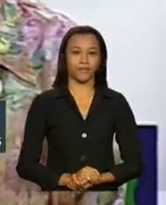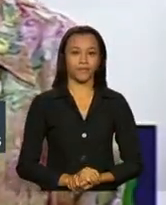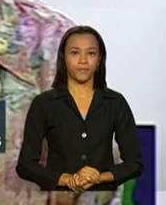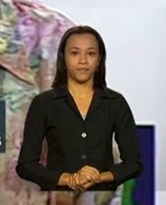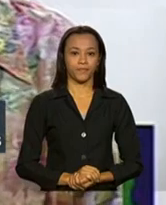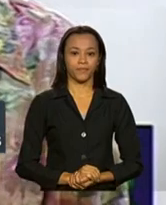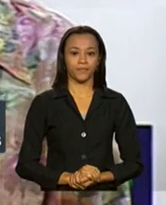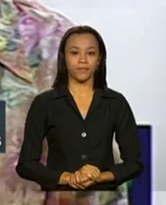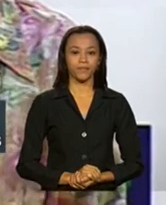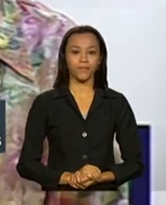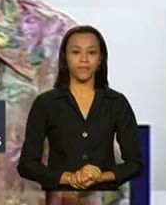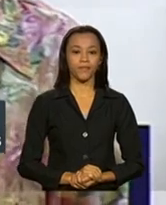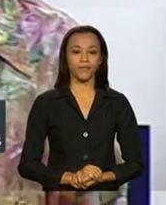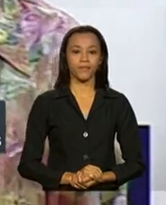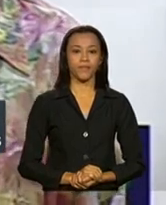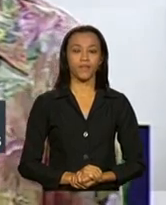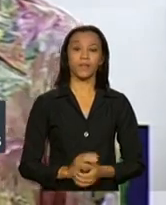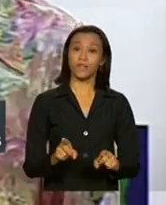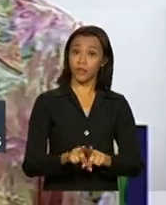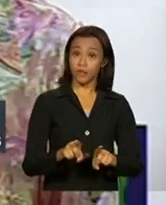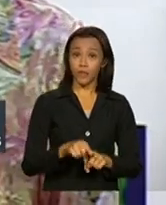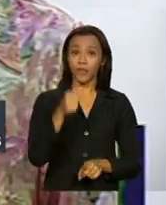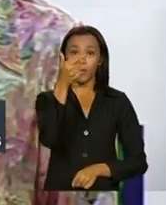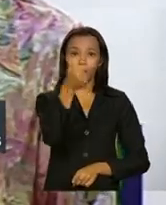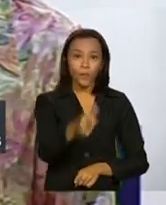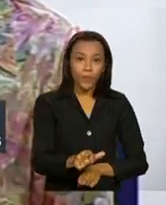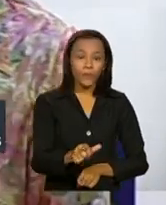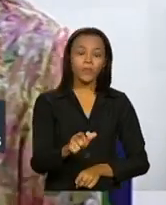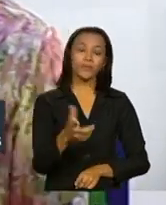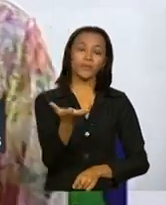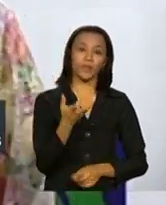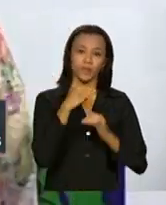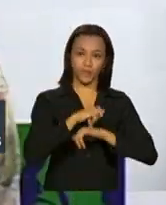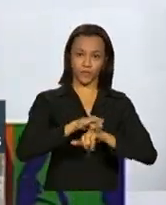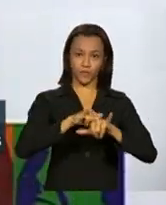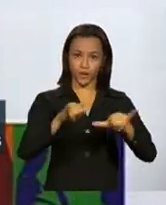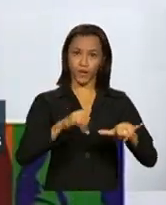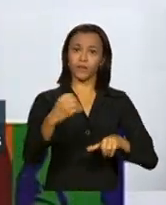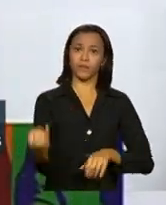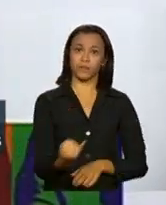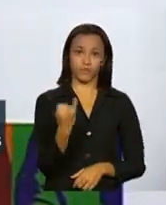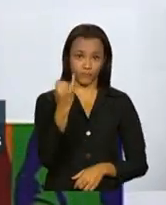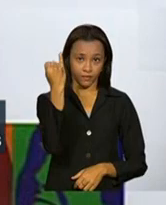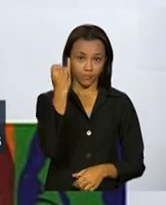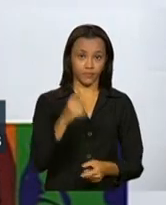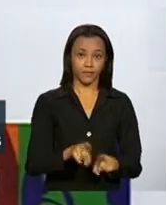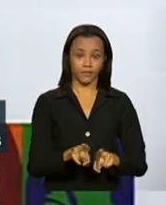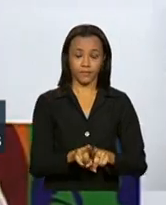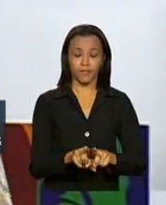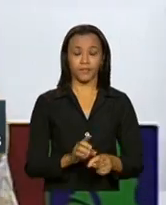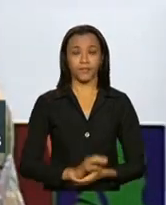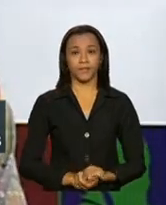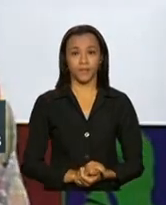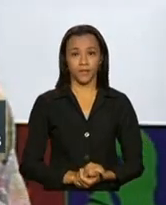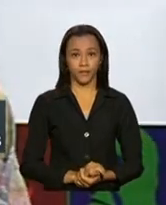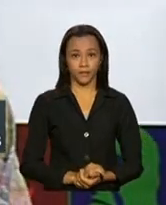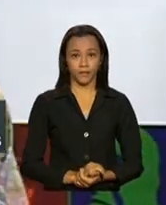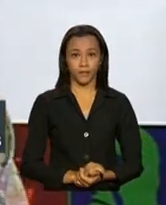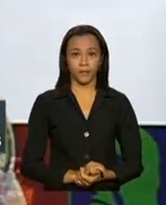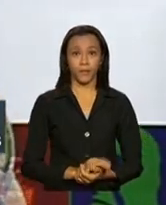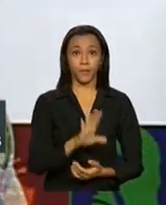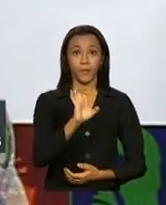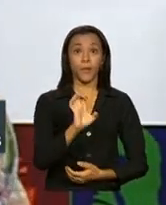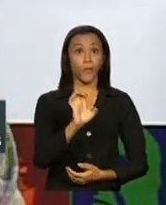né E a outra questão também que diz respeito a um empoderamento